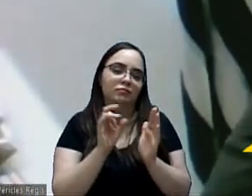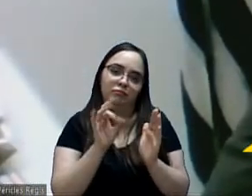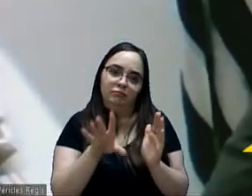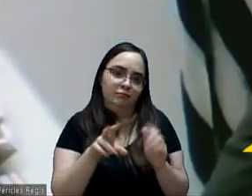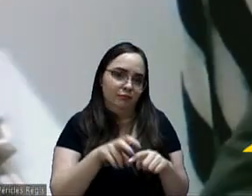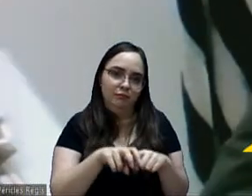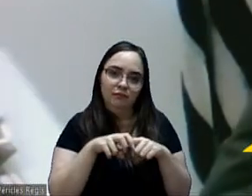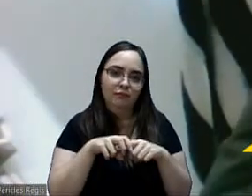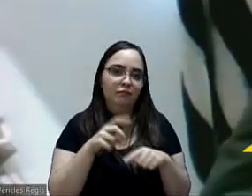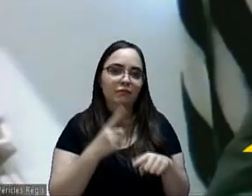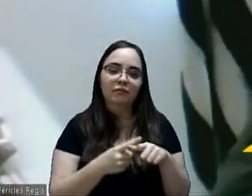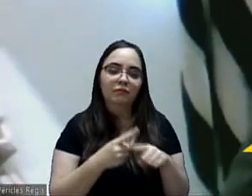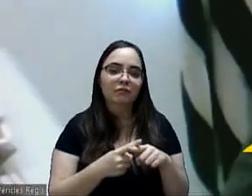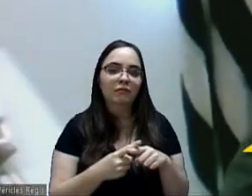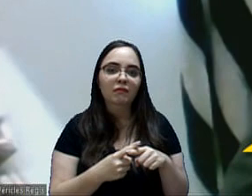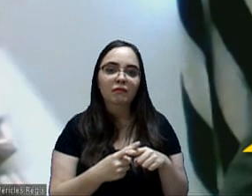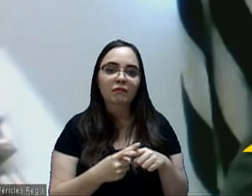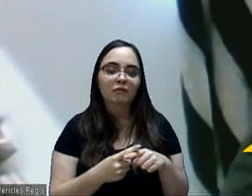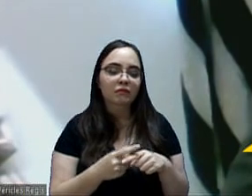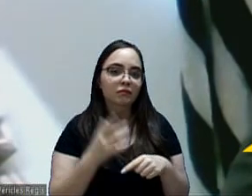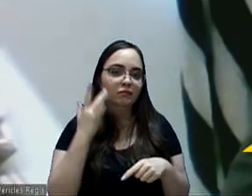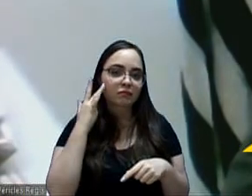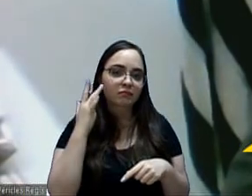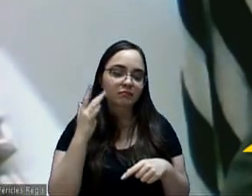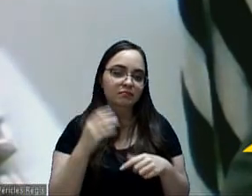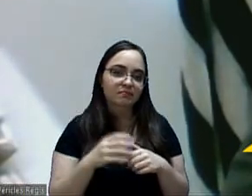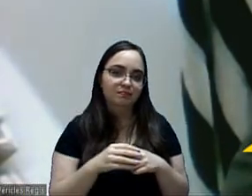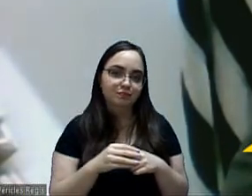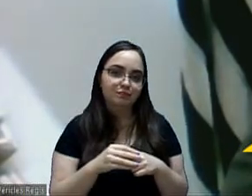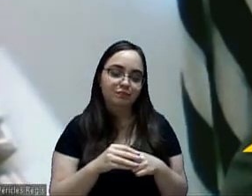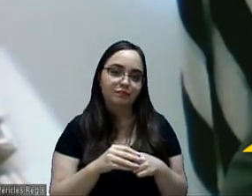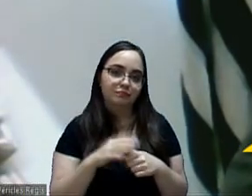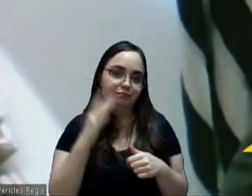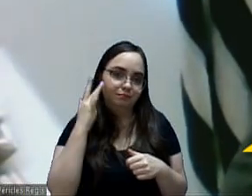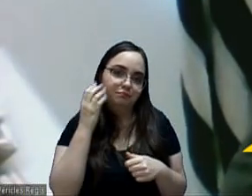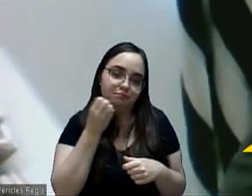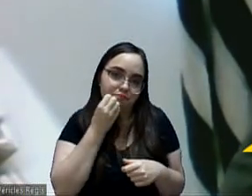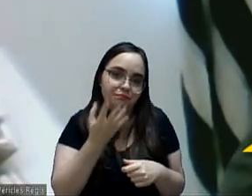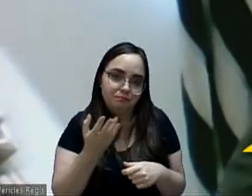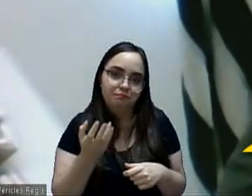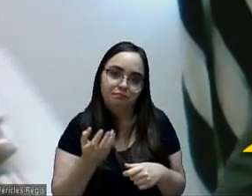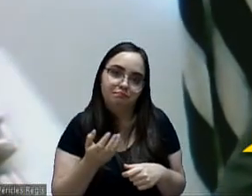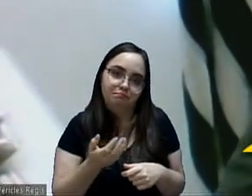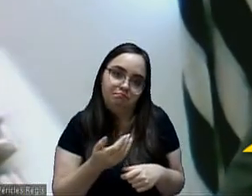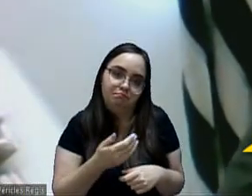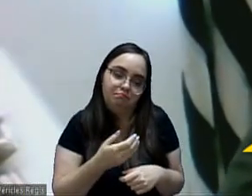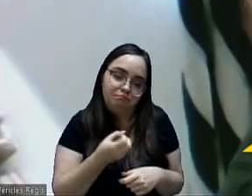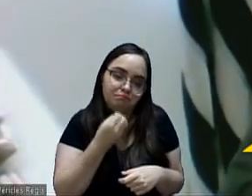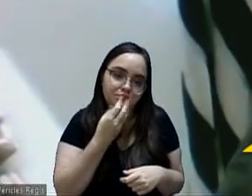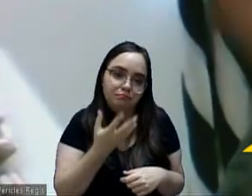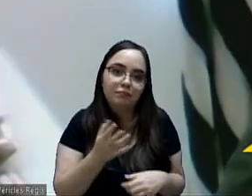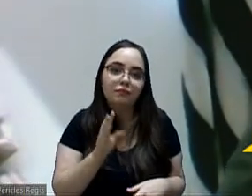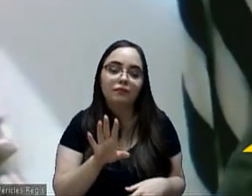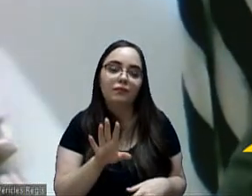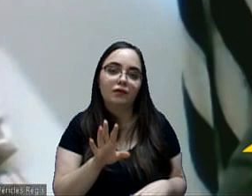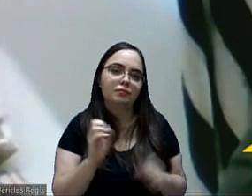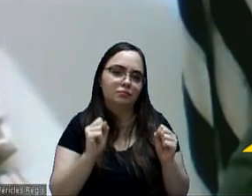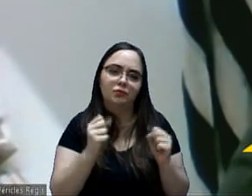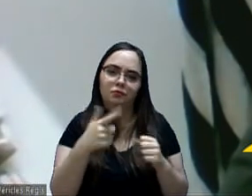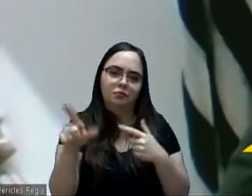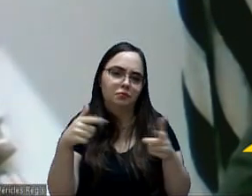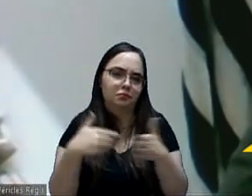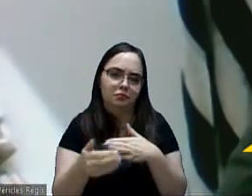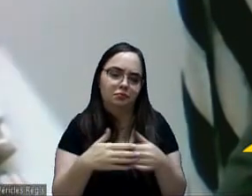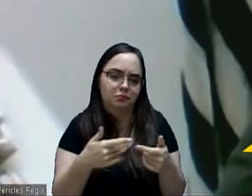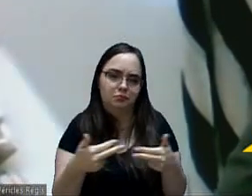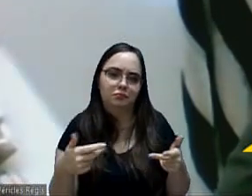motivo, porque o mérito eu realmente acho saudável, acho plausível. Poderia ser qualquer outra coisa, só para